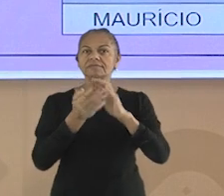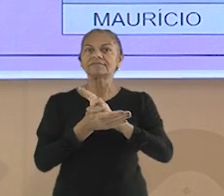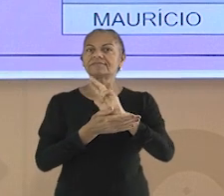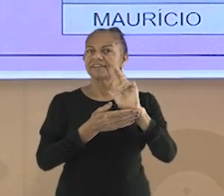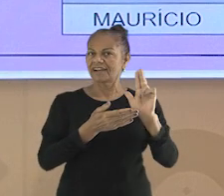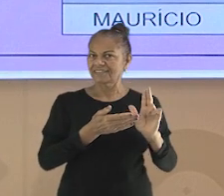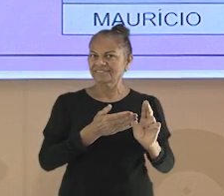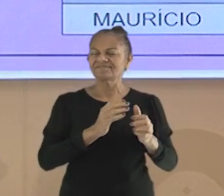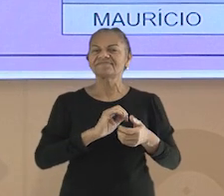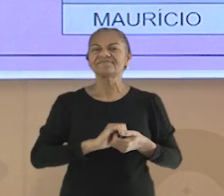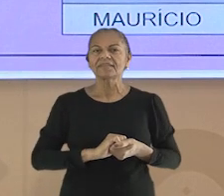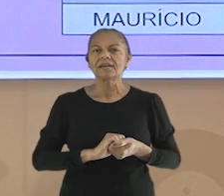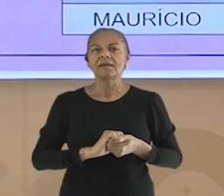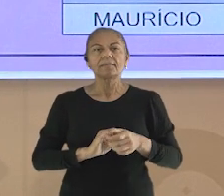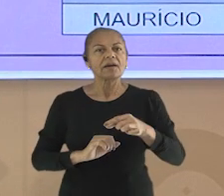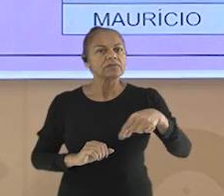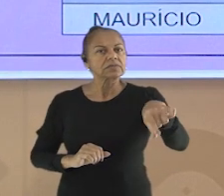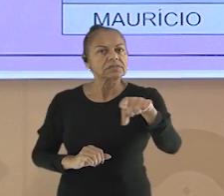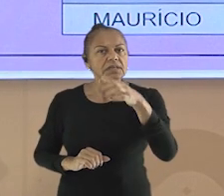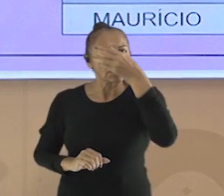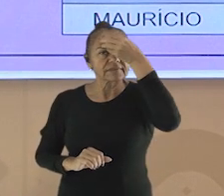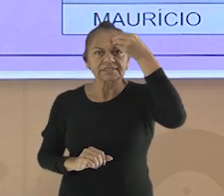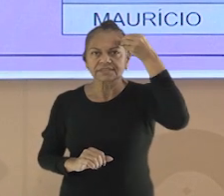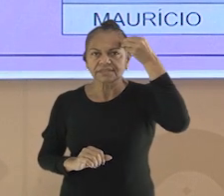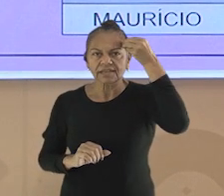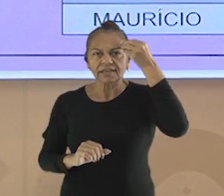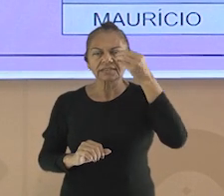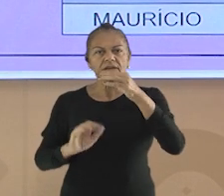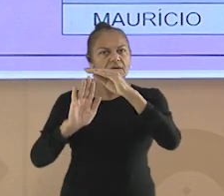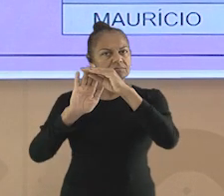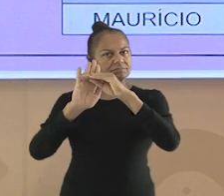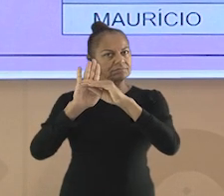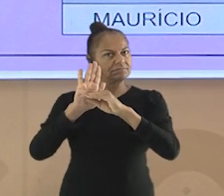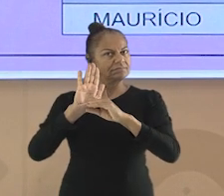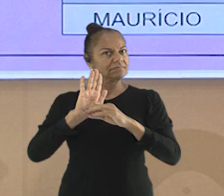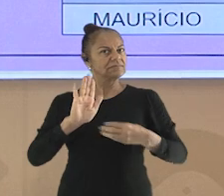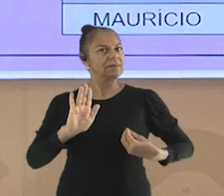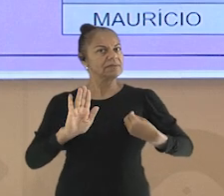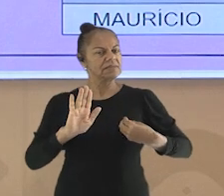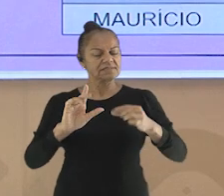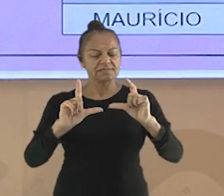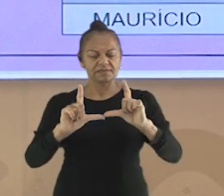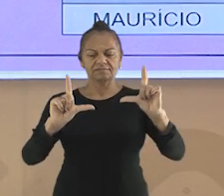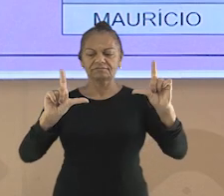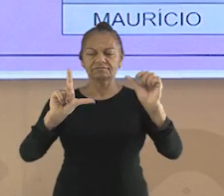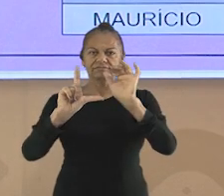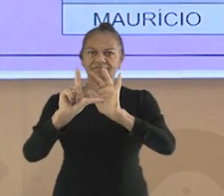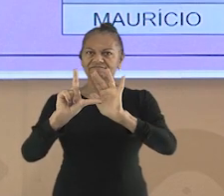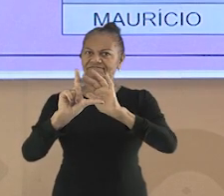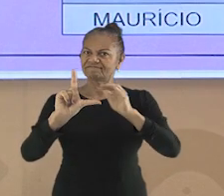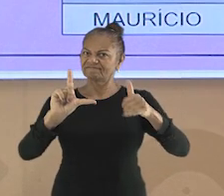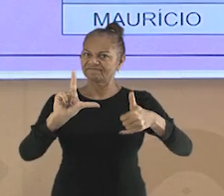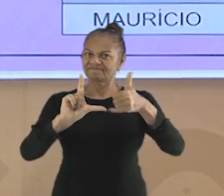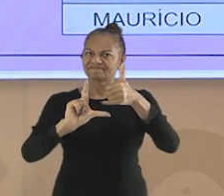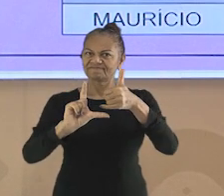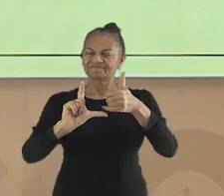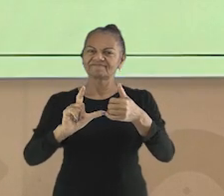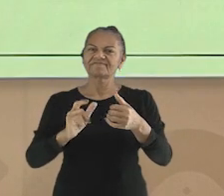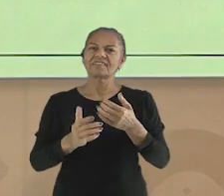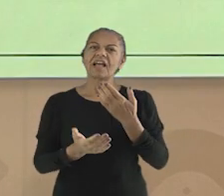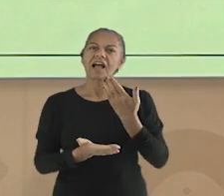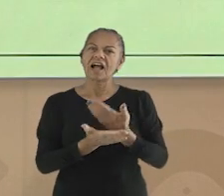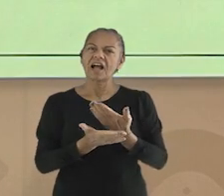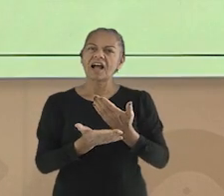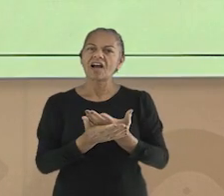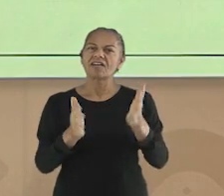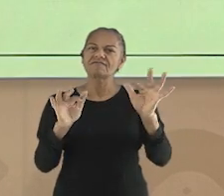E, pessoal, não se esqueçam de marcar a sua presença no QR Code que aparece na tela, ok? É uma